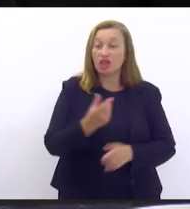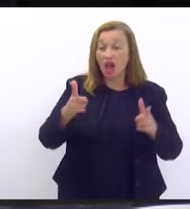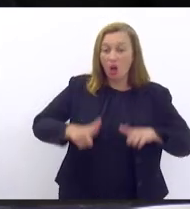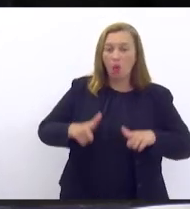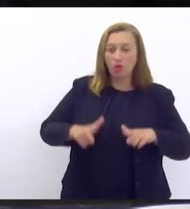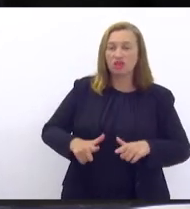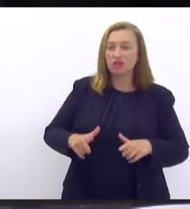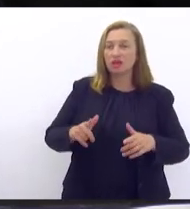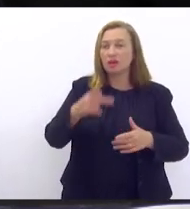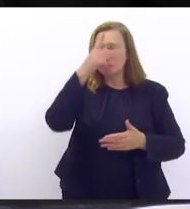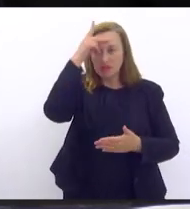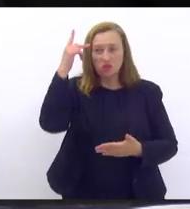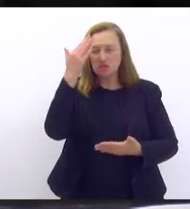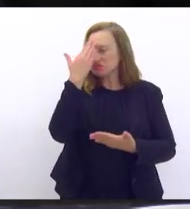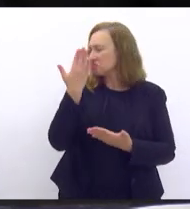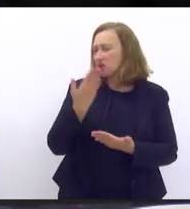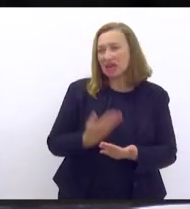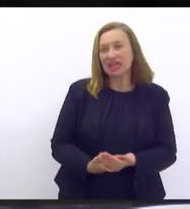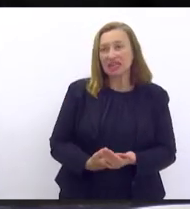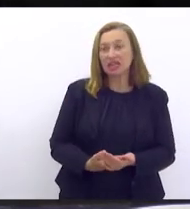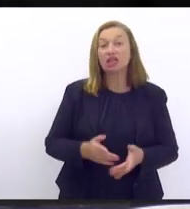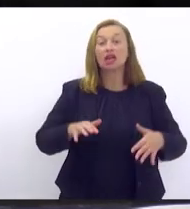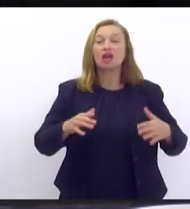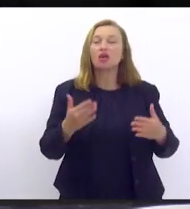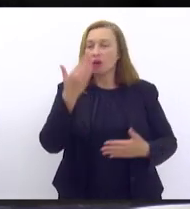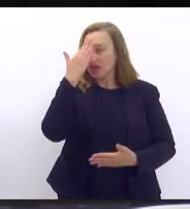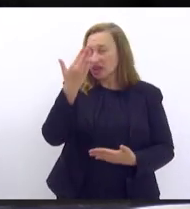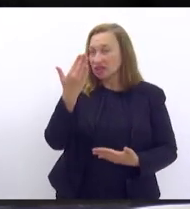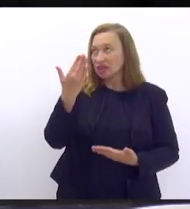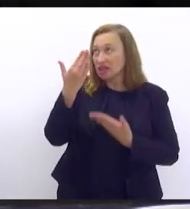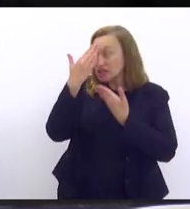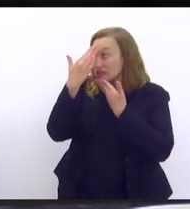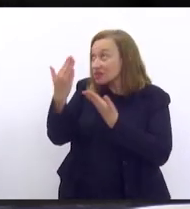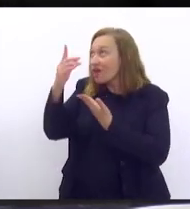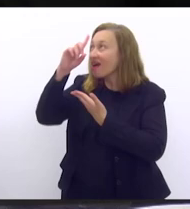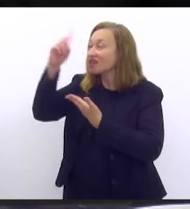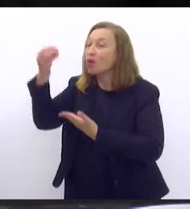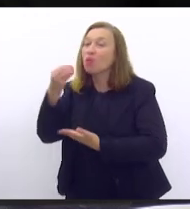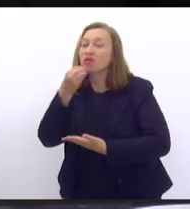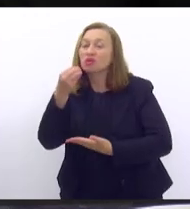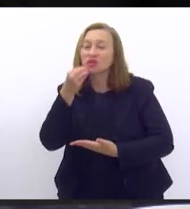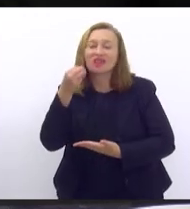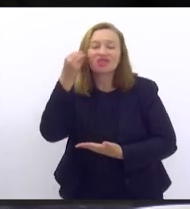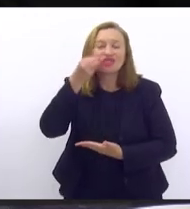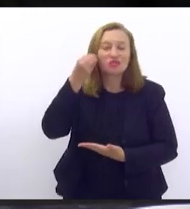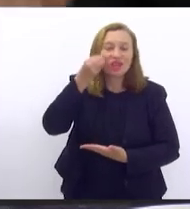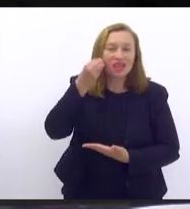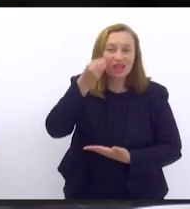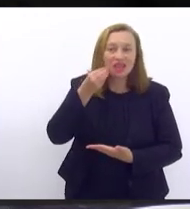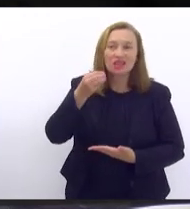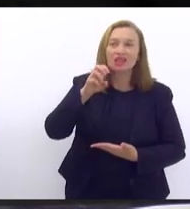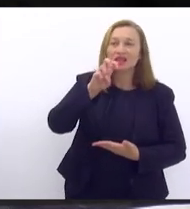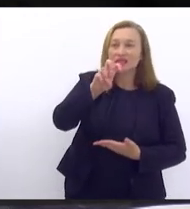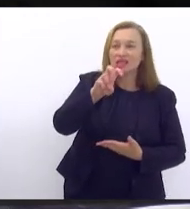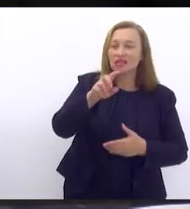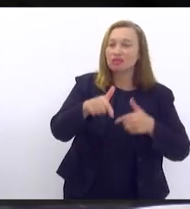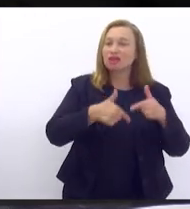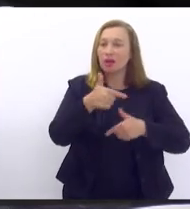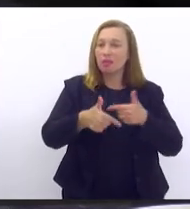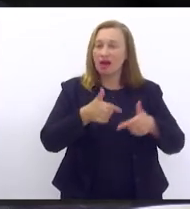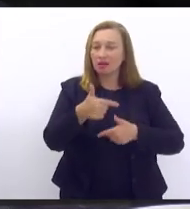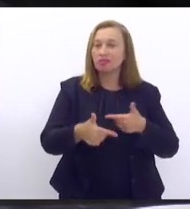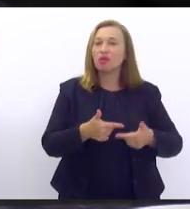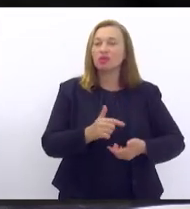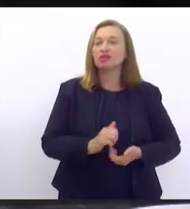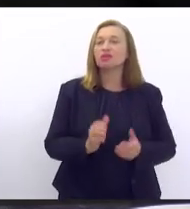Esse é o nosso compromisso. Então, eu agradeço a Deus a oportunidade de ter vivido em todos os meus 5 mandatos, e hoje, no